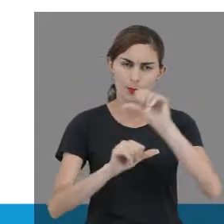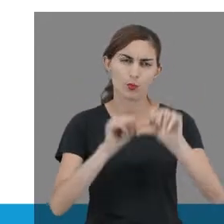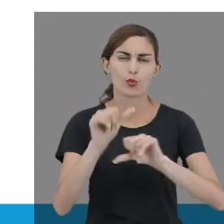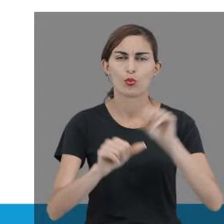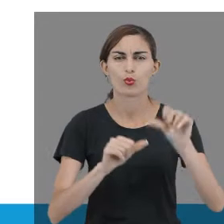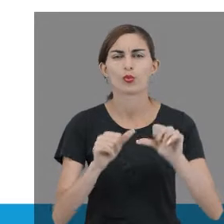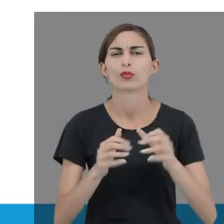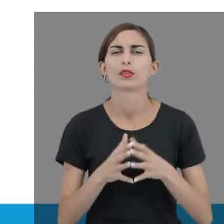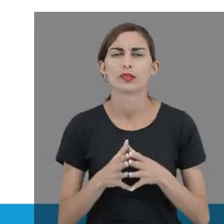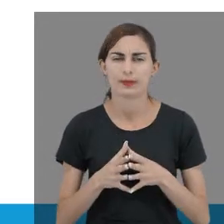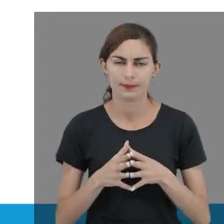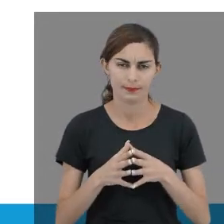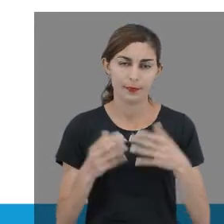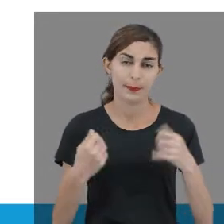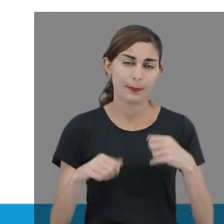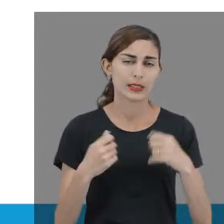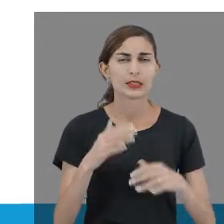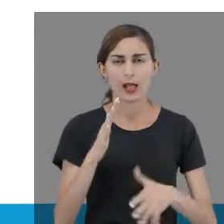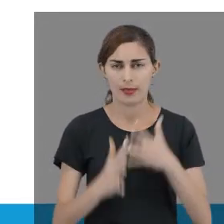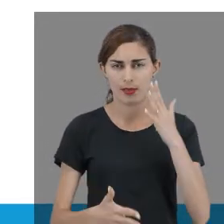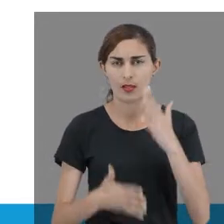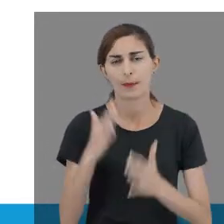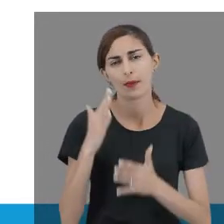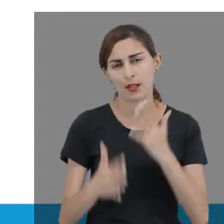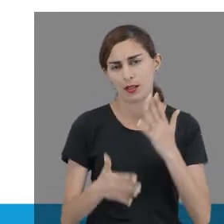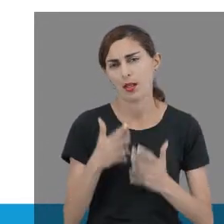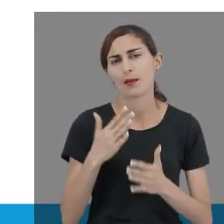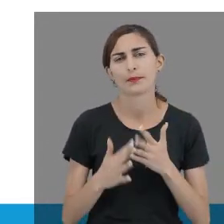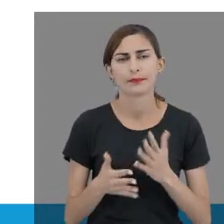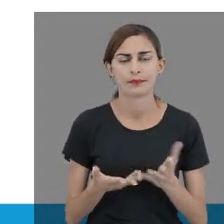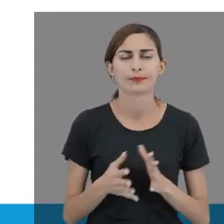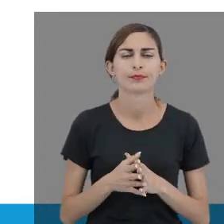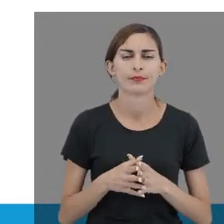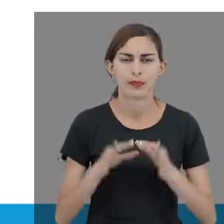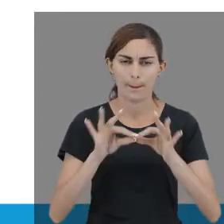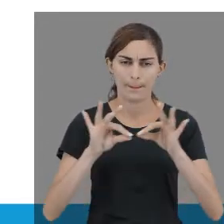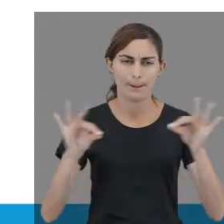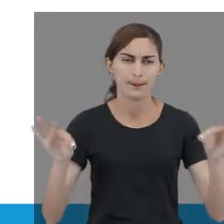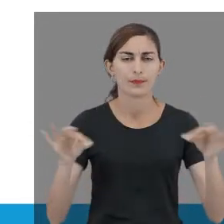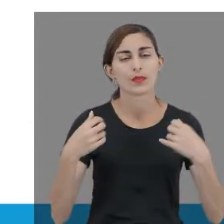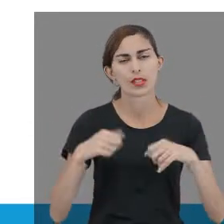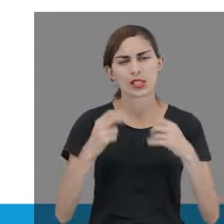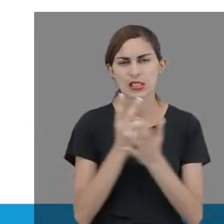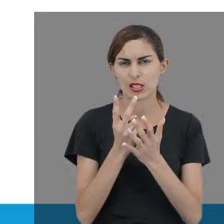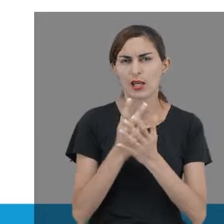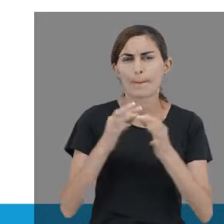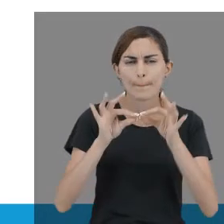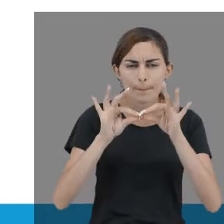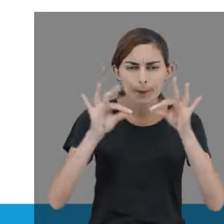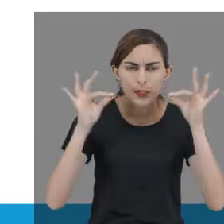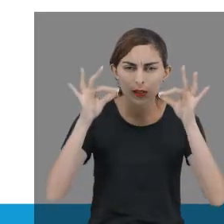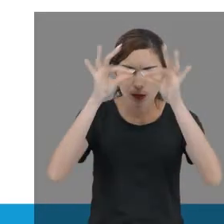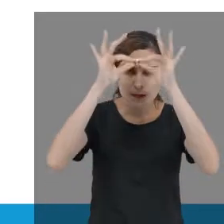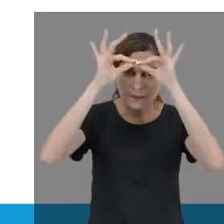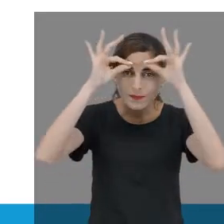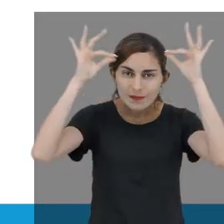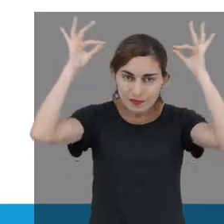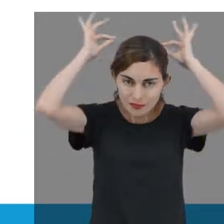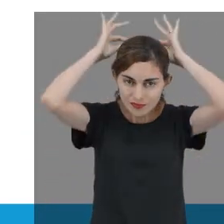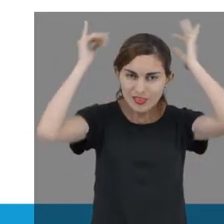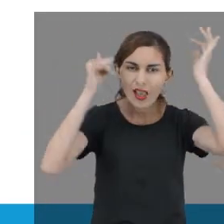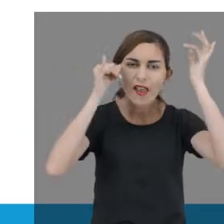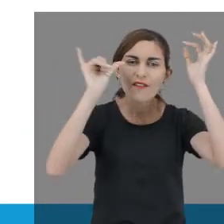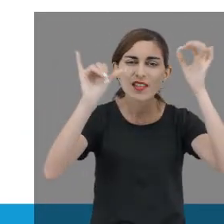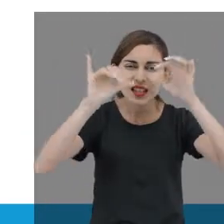pouco por causa do edema, então pode atrapalhar as medições. Sempre a gente tenta medir o mais preciso possível,